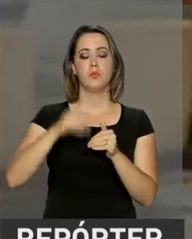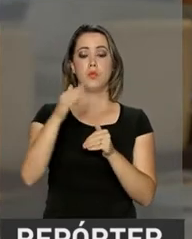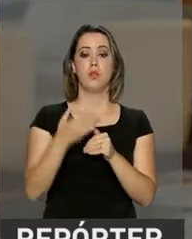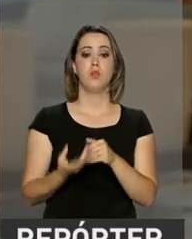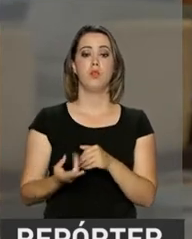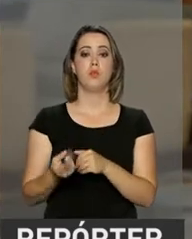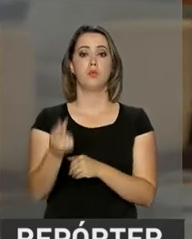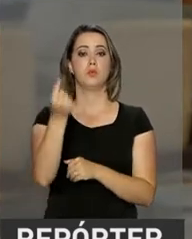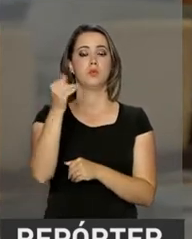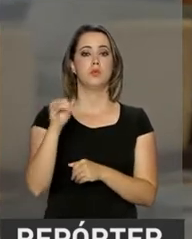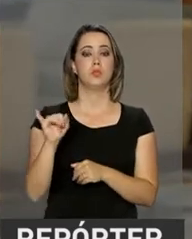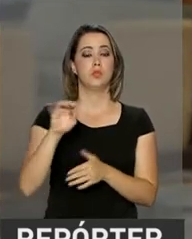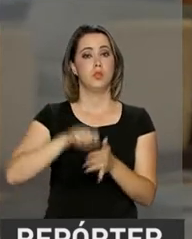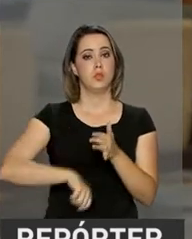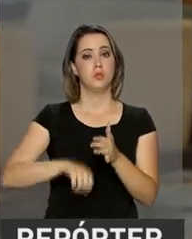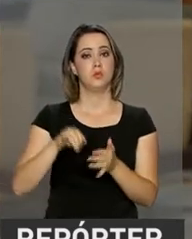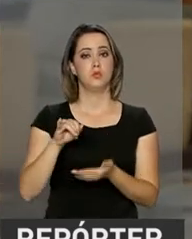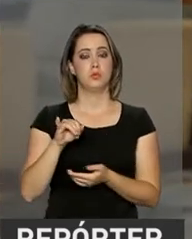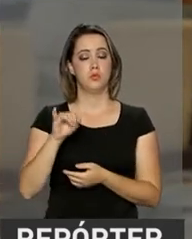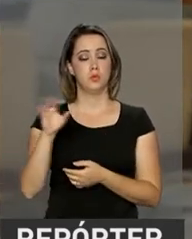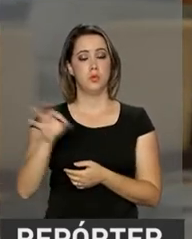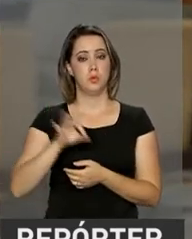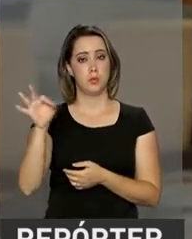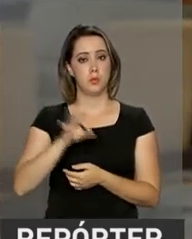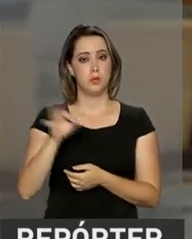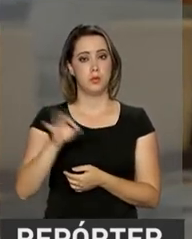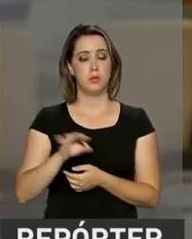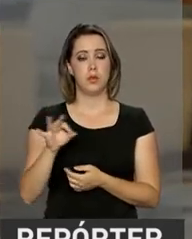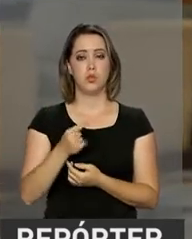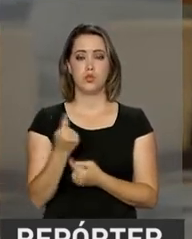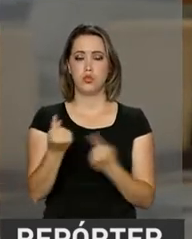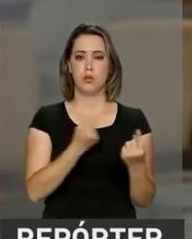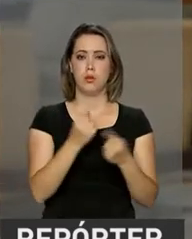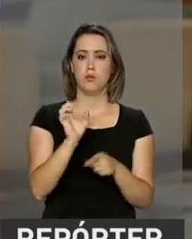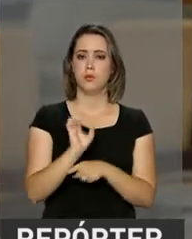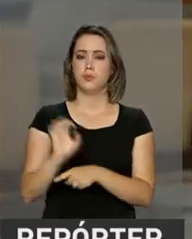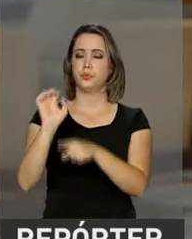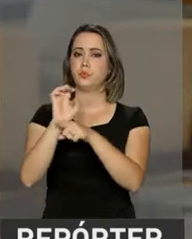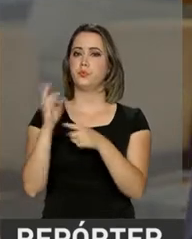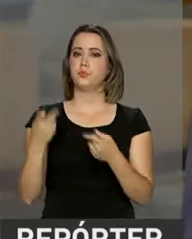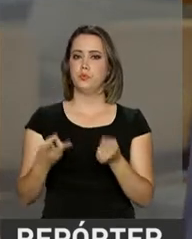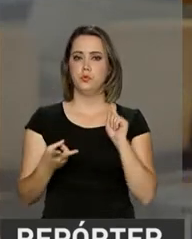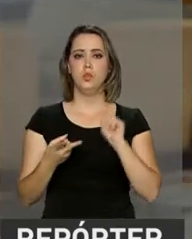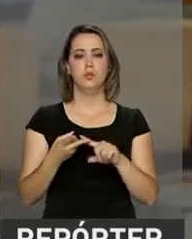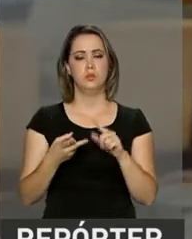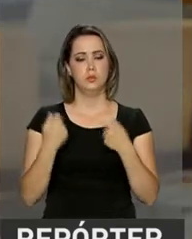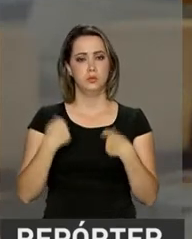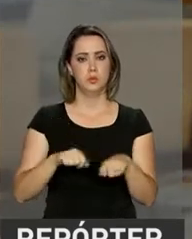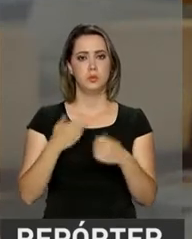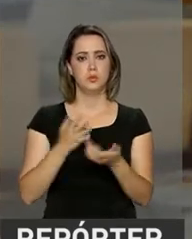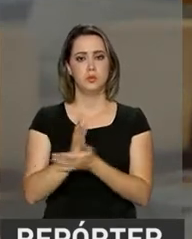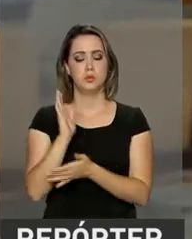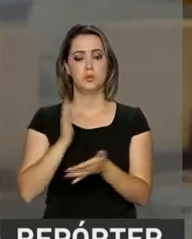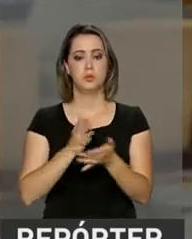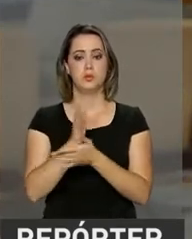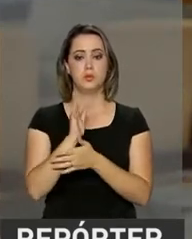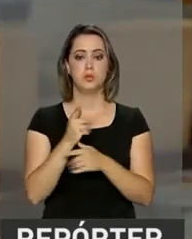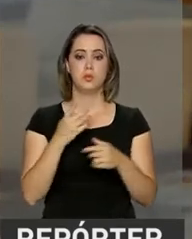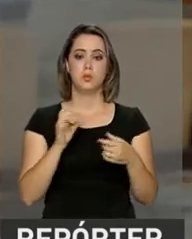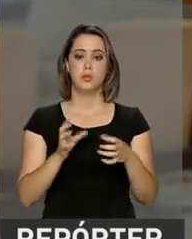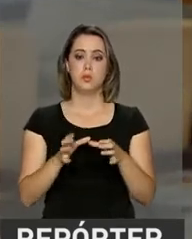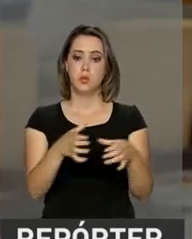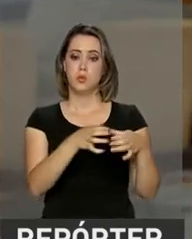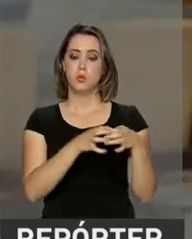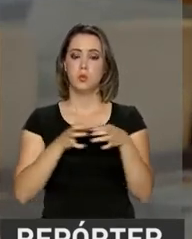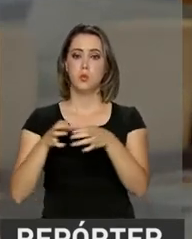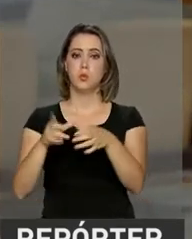alíquota paga à Previdência Social dos estados. Essas contrapartidas também precisam ser aprovadas pelas